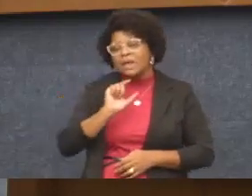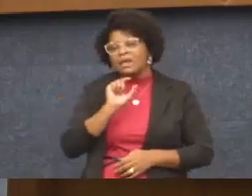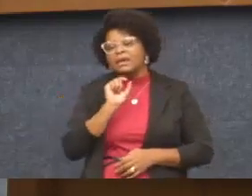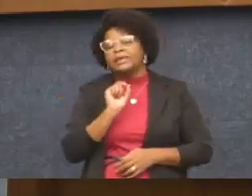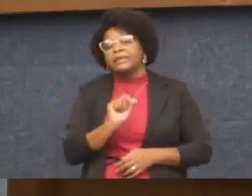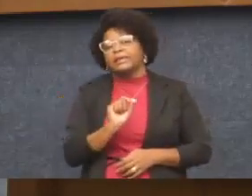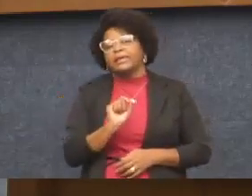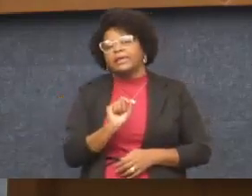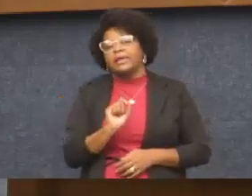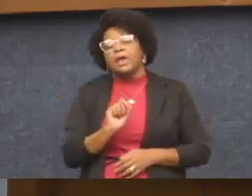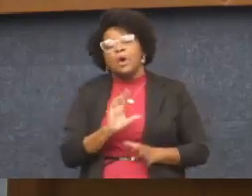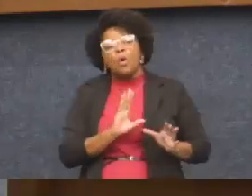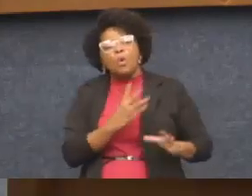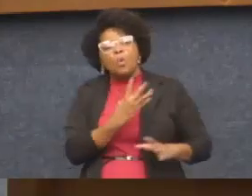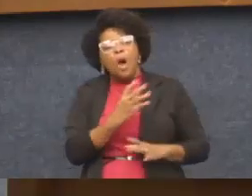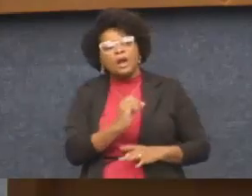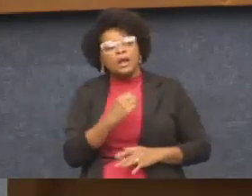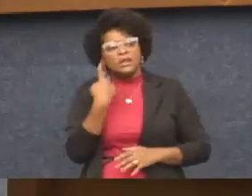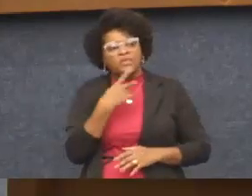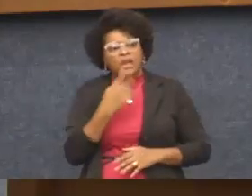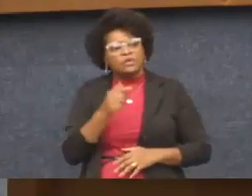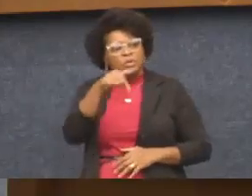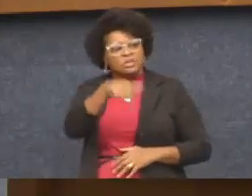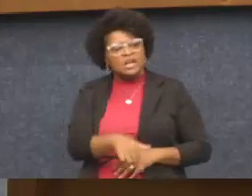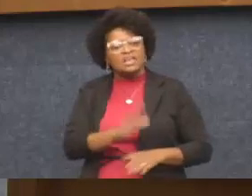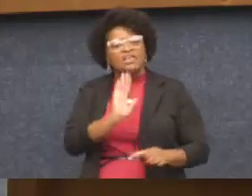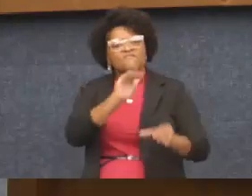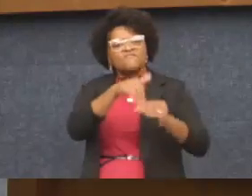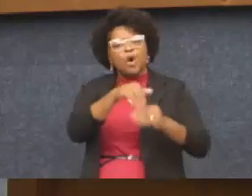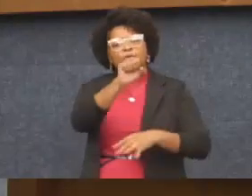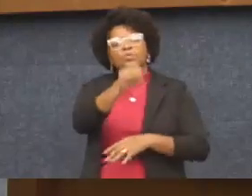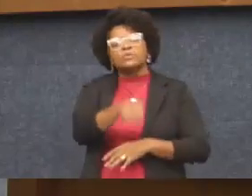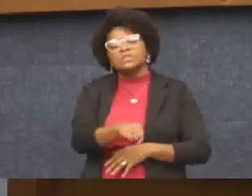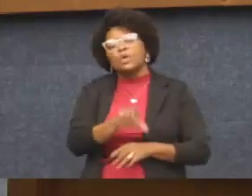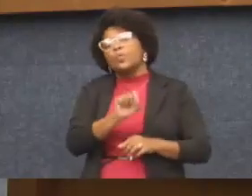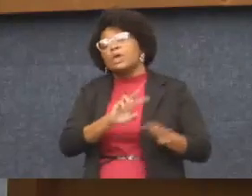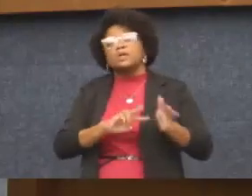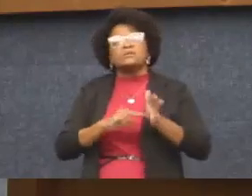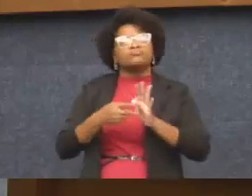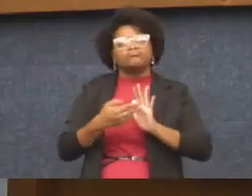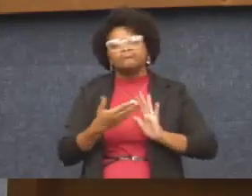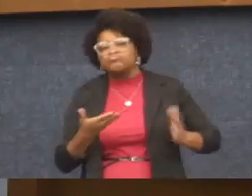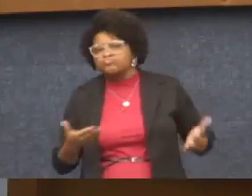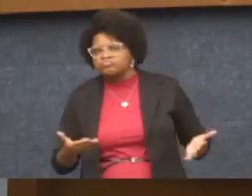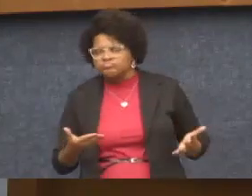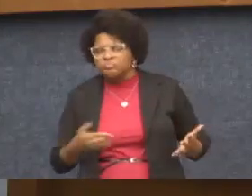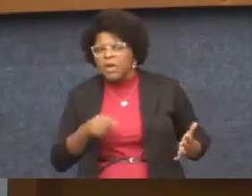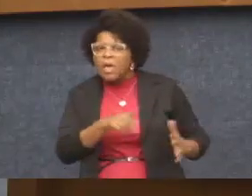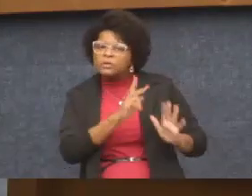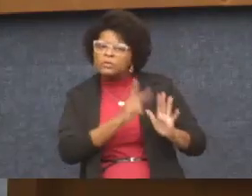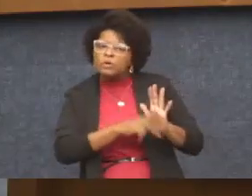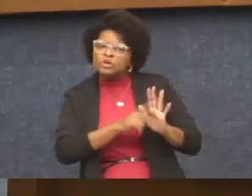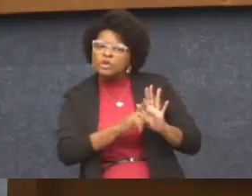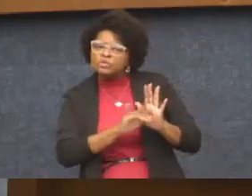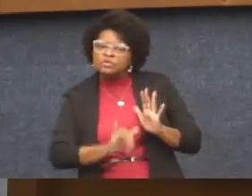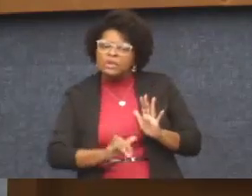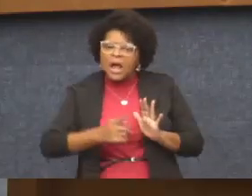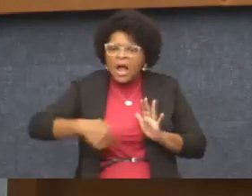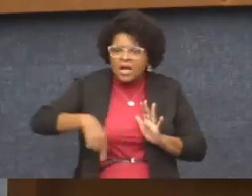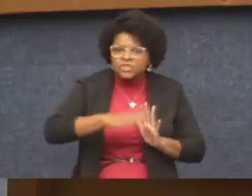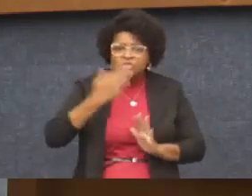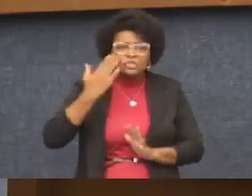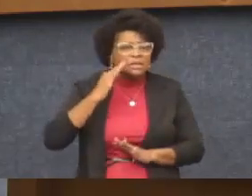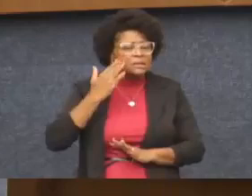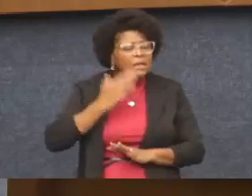vêm aqui e concordam com o projeto. 40 votos sim. Esse projeto de lei é um projeto de lei do que a gente entende ser o certo de